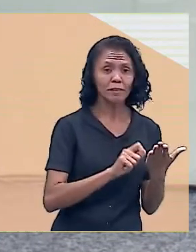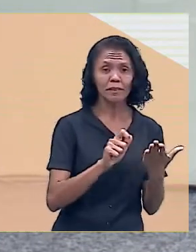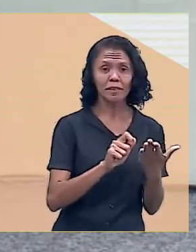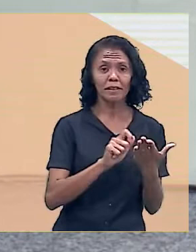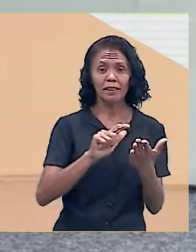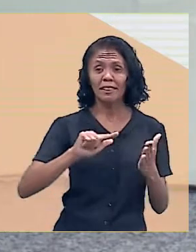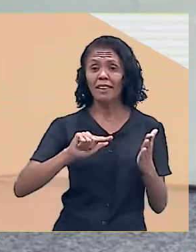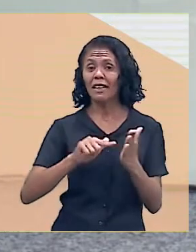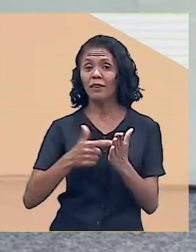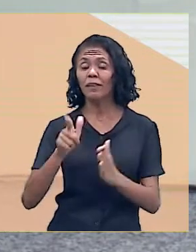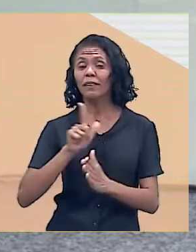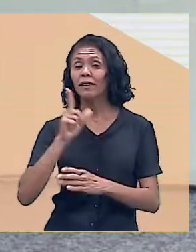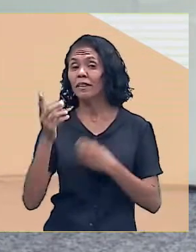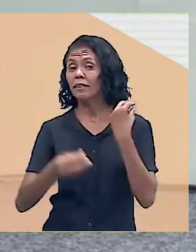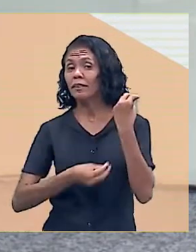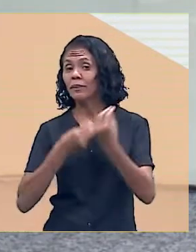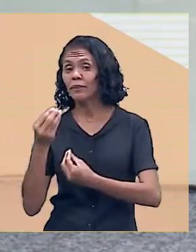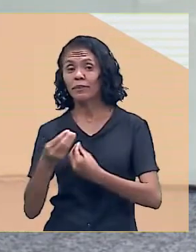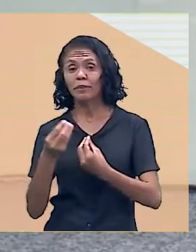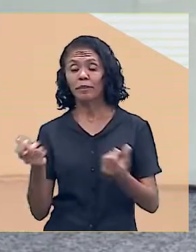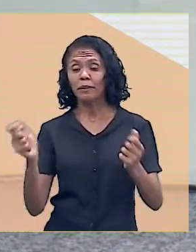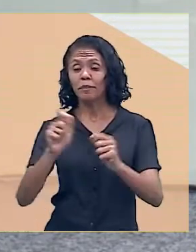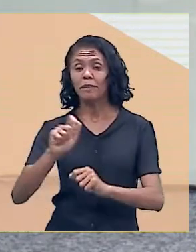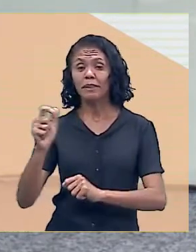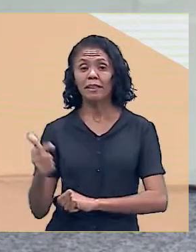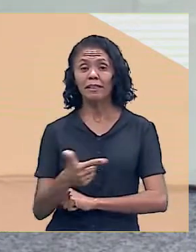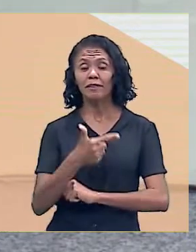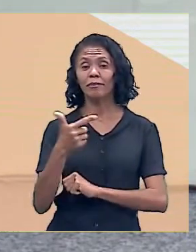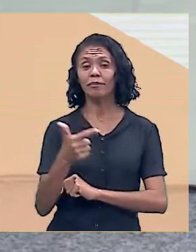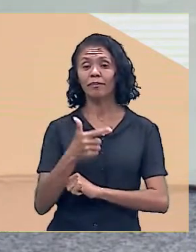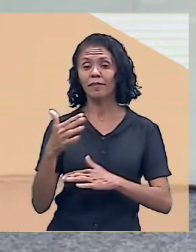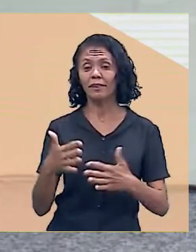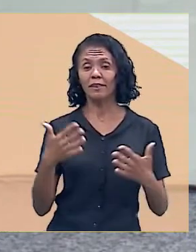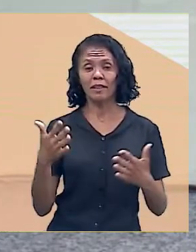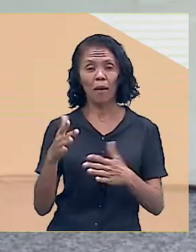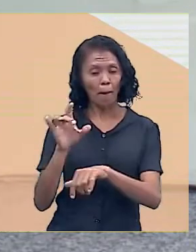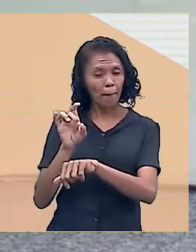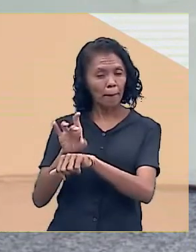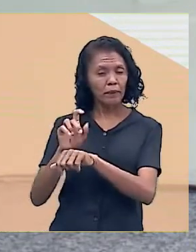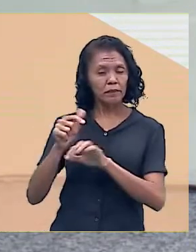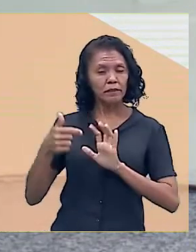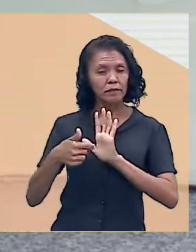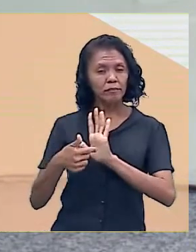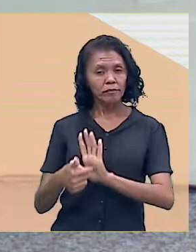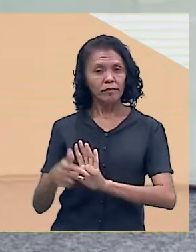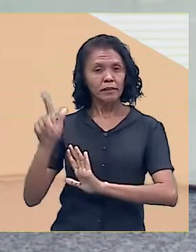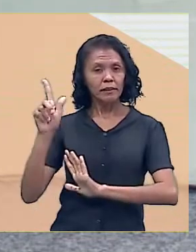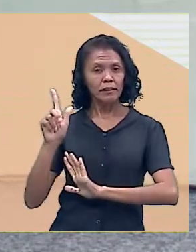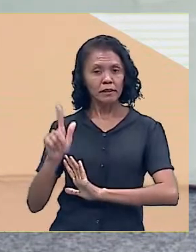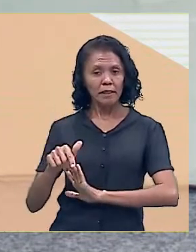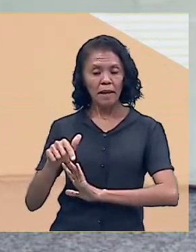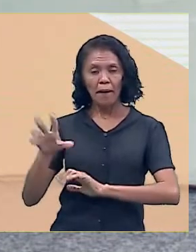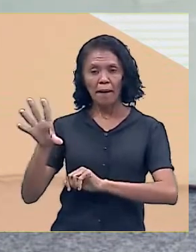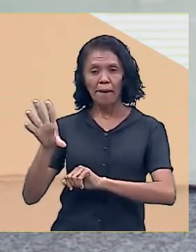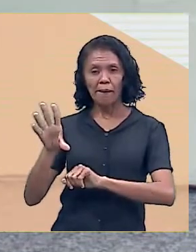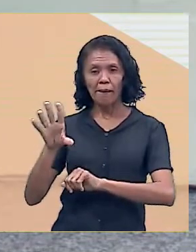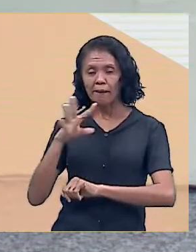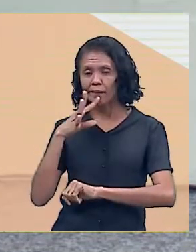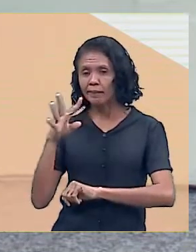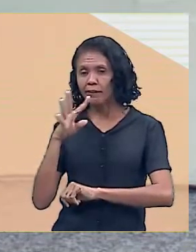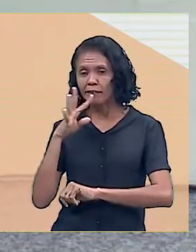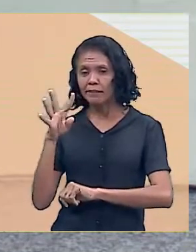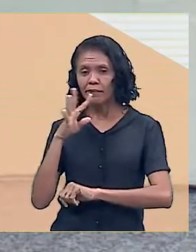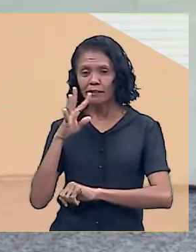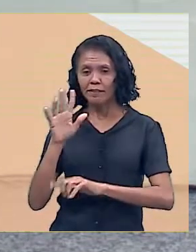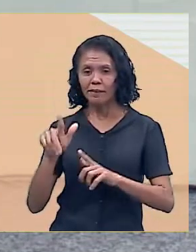eu vou atingir a excelência na competência de número dois e aí para isso nós trouxemos uma dica que é uma dica inclusive conhecida mas nós trouxemos